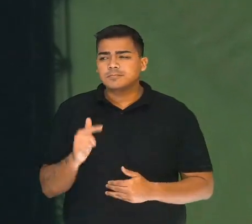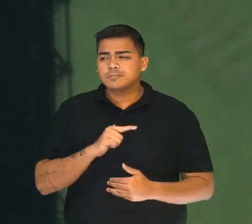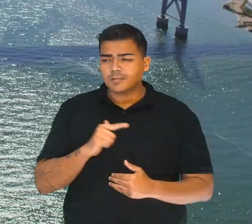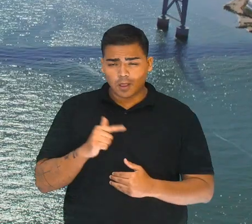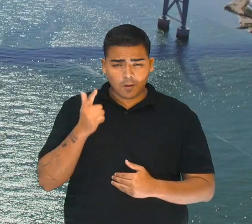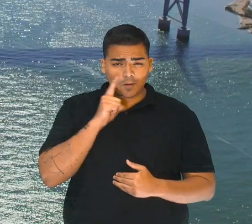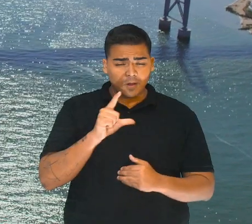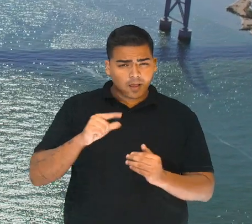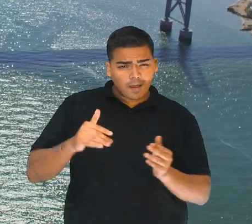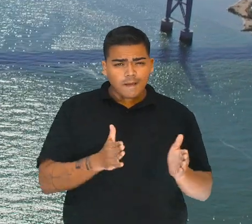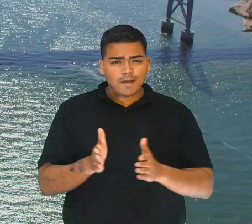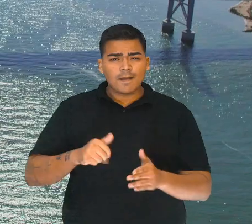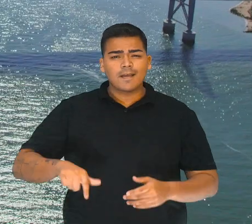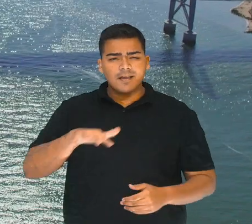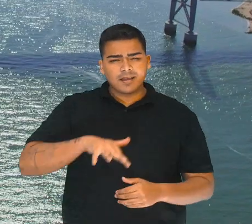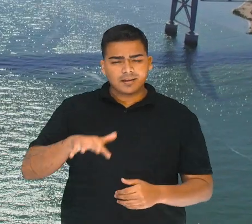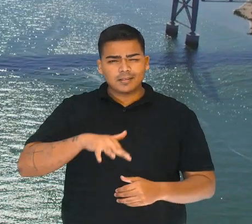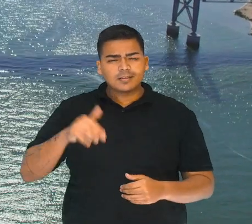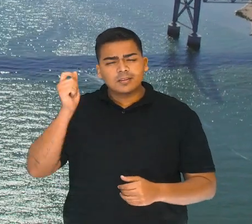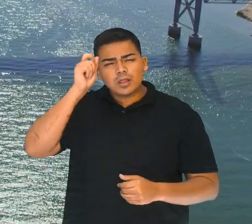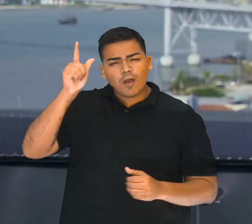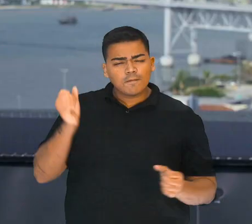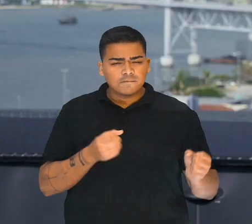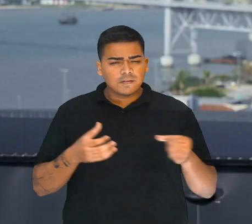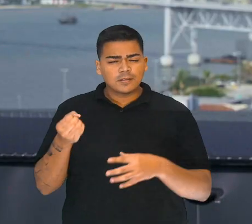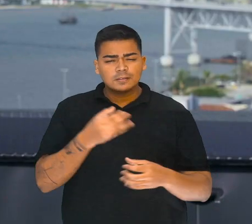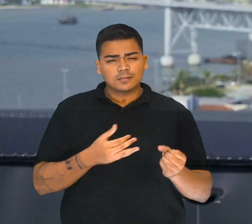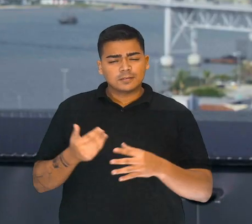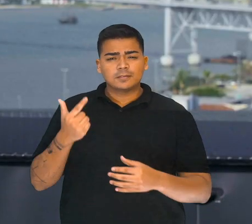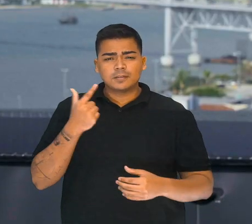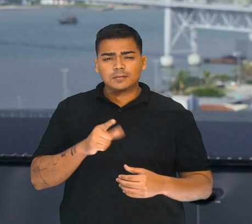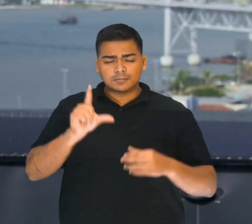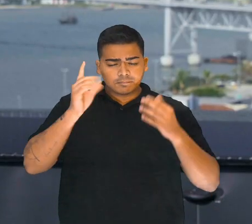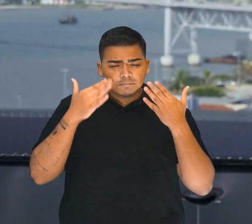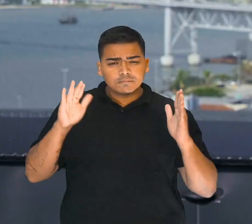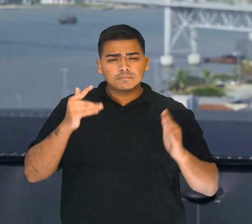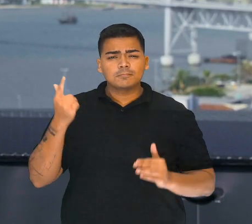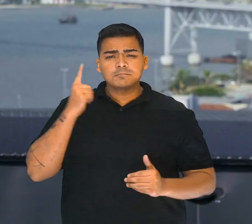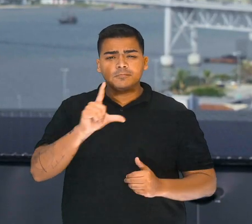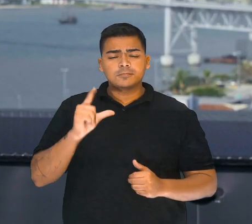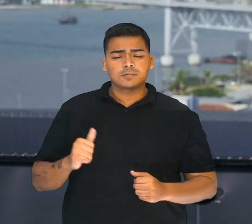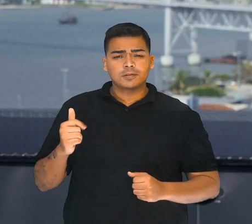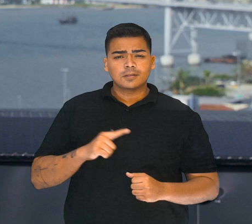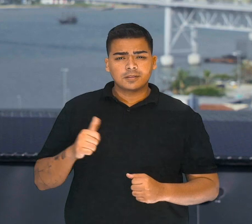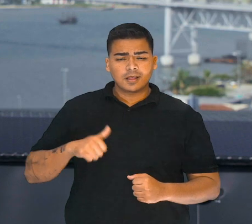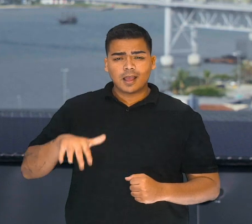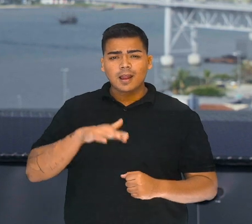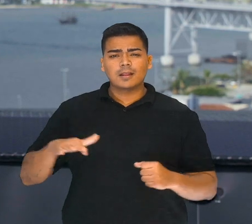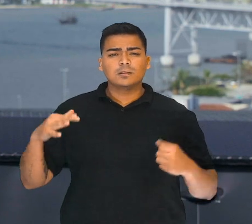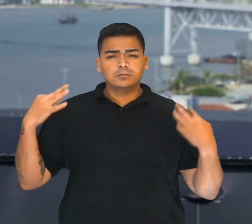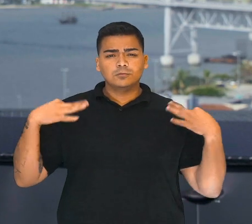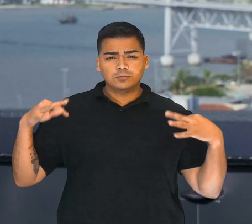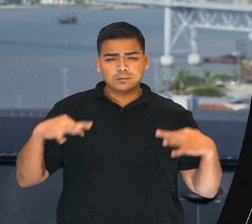Essa rota da inovação é que vem gerando diversos nossos empreendimentos e que se tornou uma